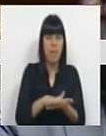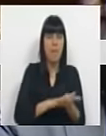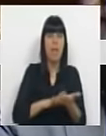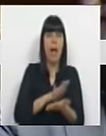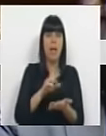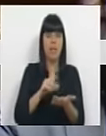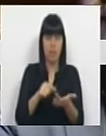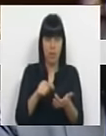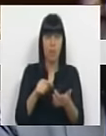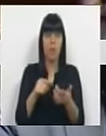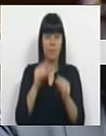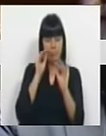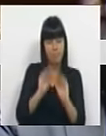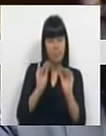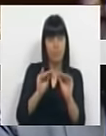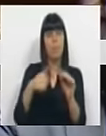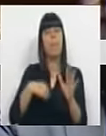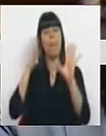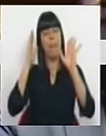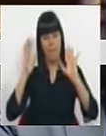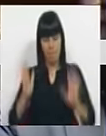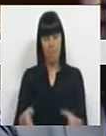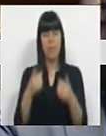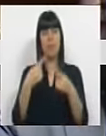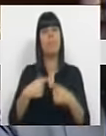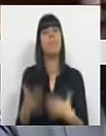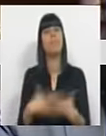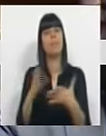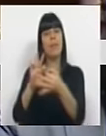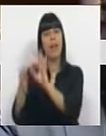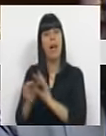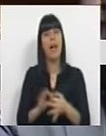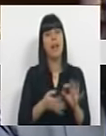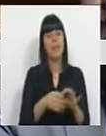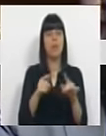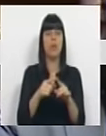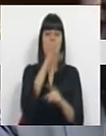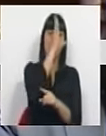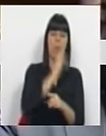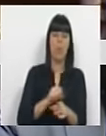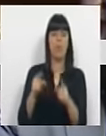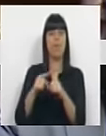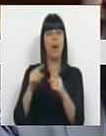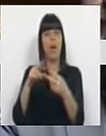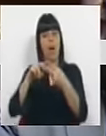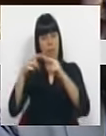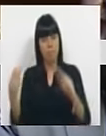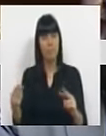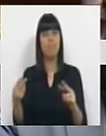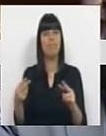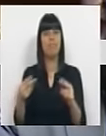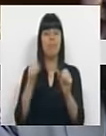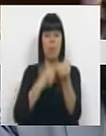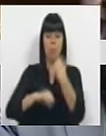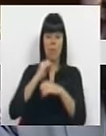básico. Reforçamos a necessidade de existência de uma dinâmica de articulação entre o Governo, as autarquias locais,